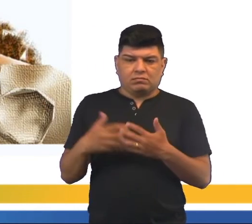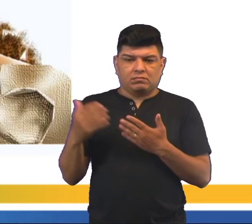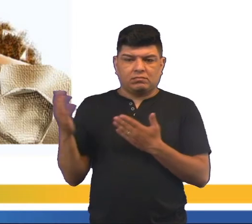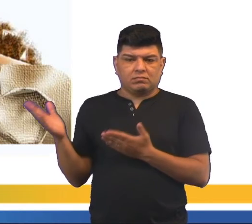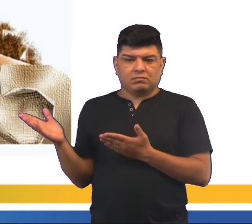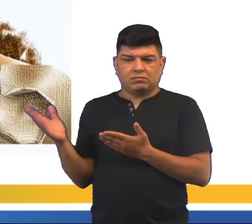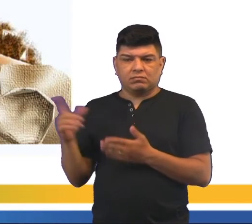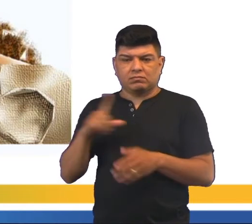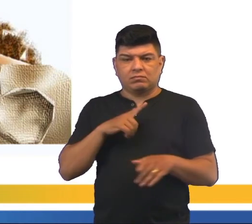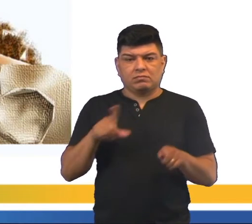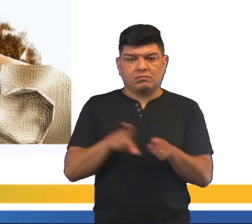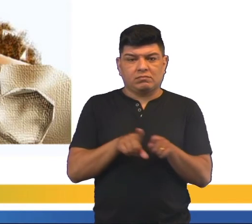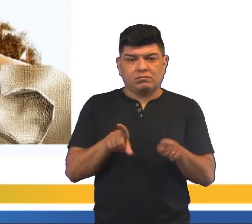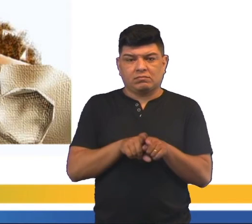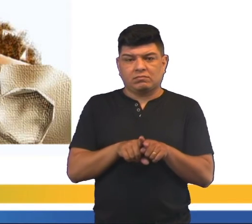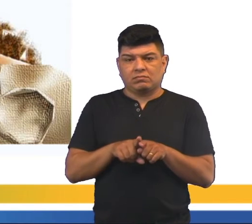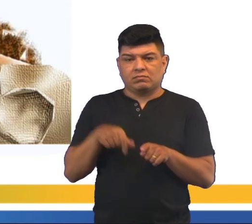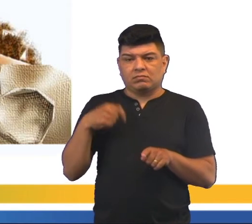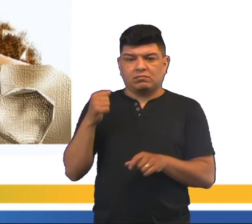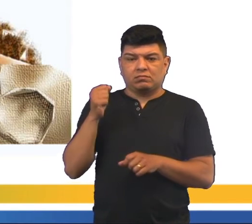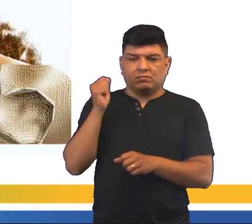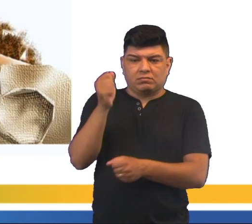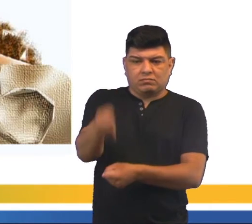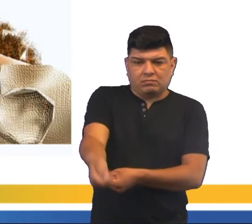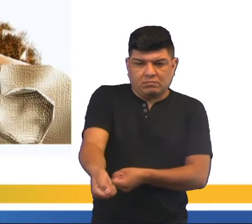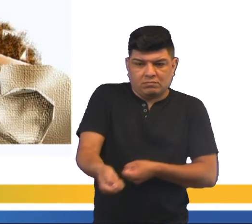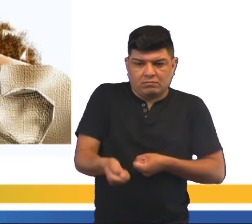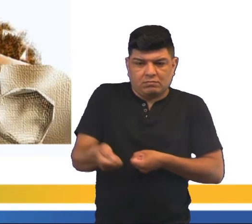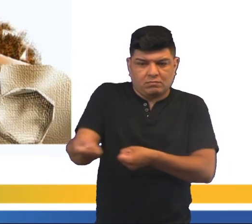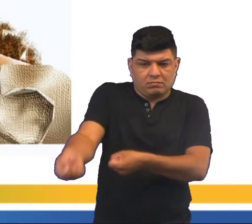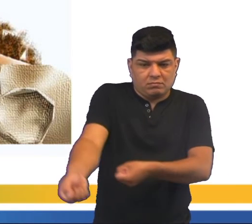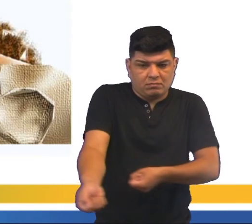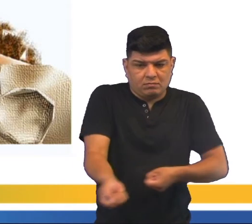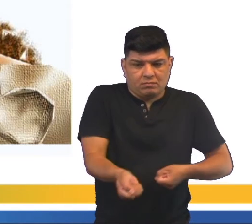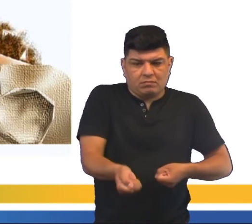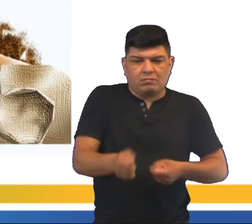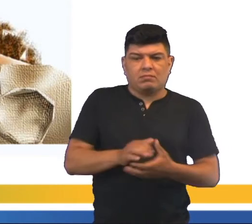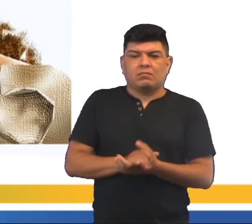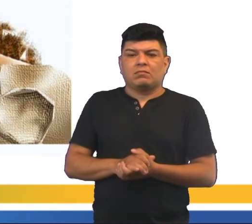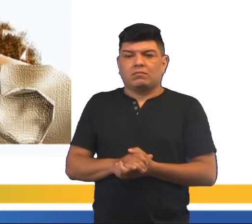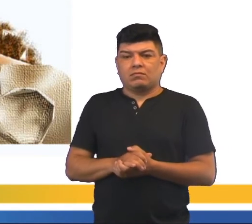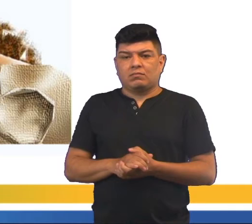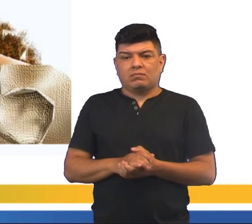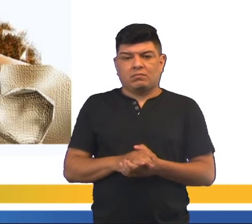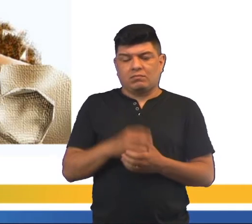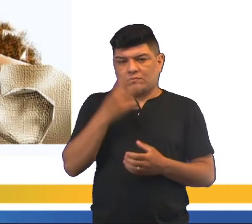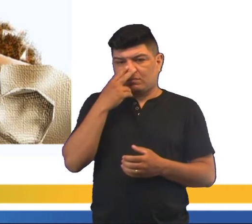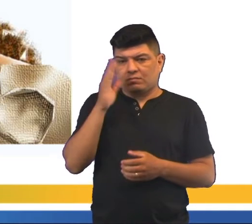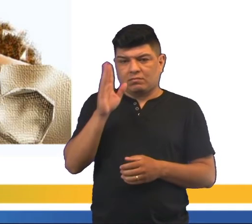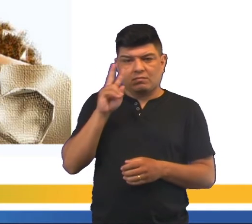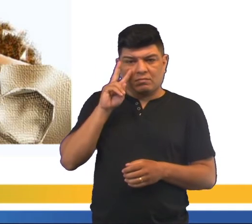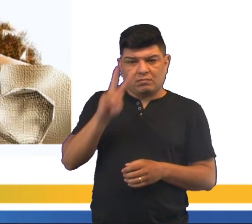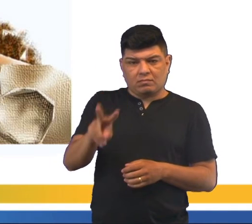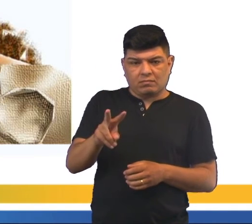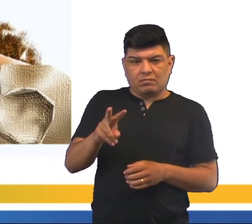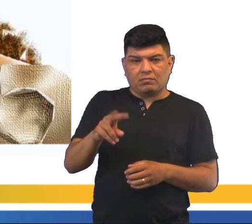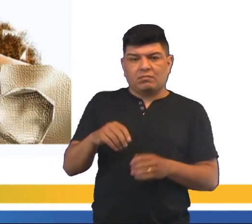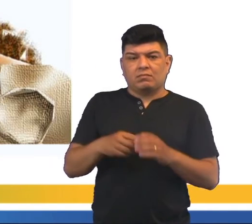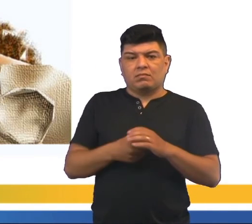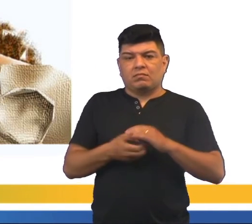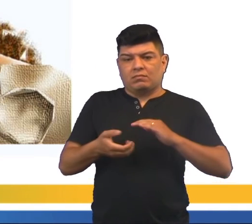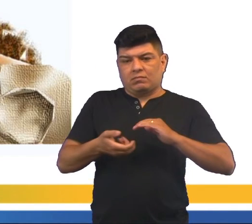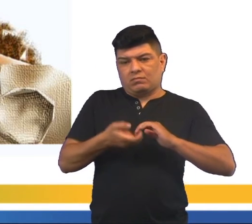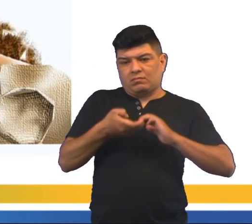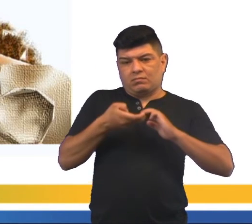nós vemos um plano inclinado também uma enxada que é usada para a terra alavanca a gente já percebe né